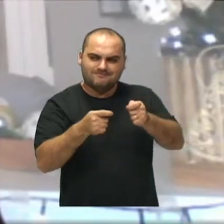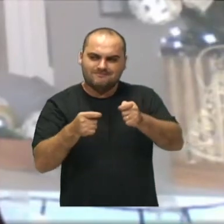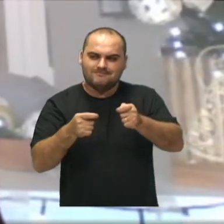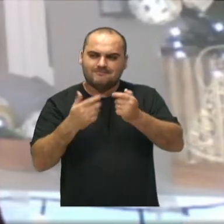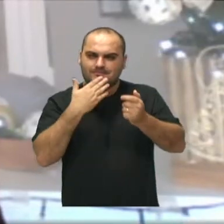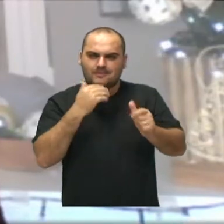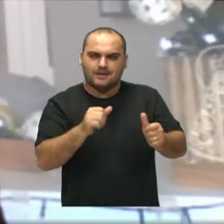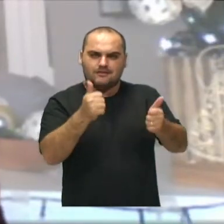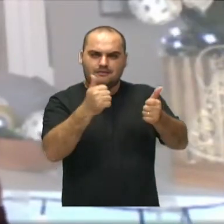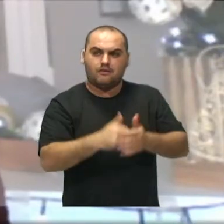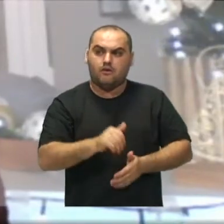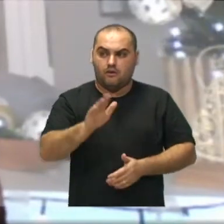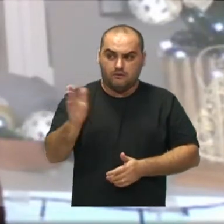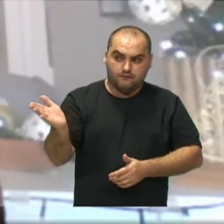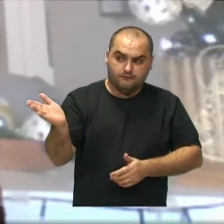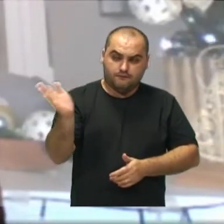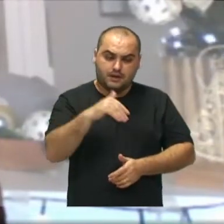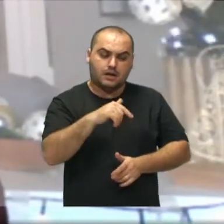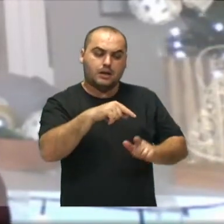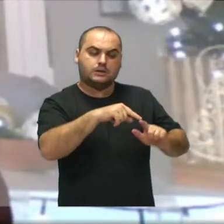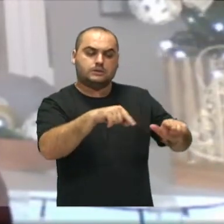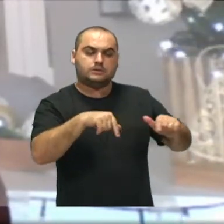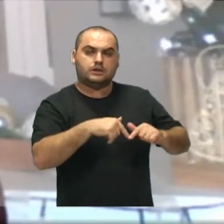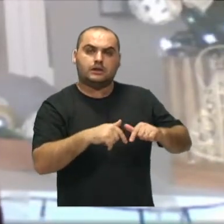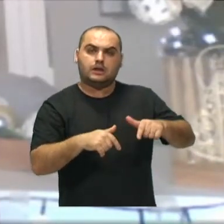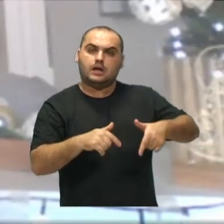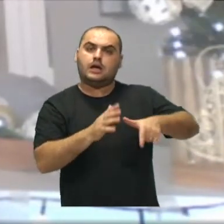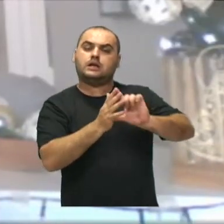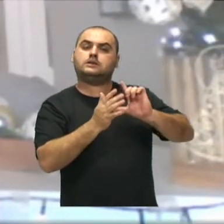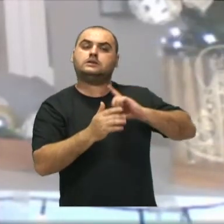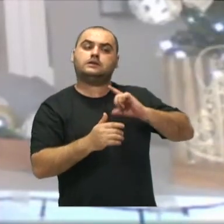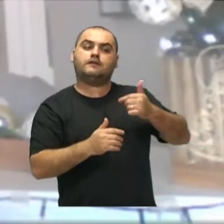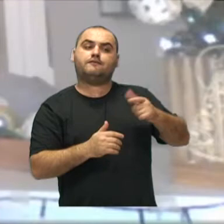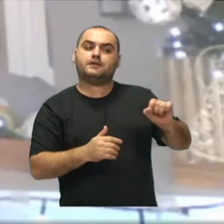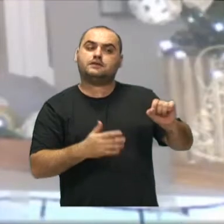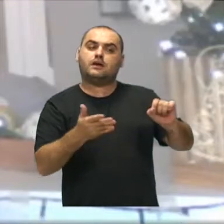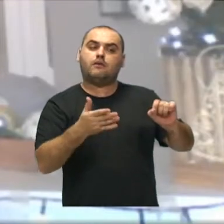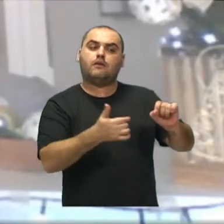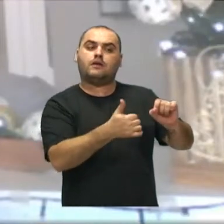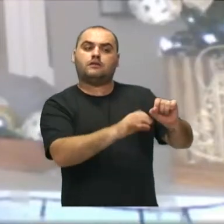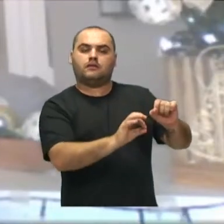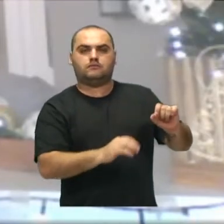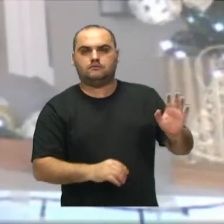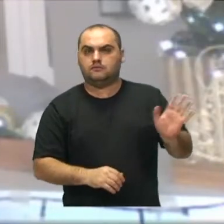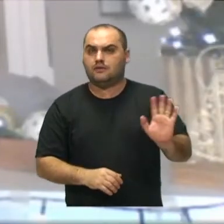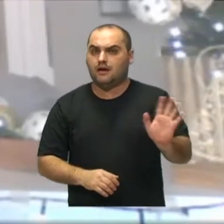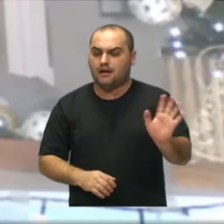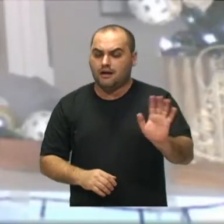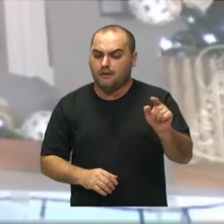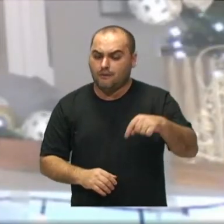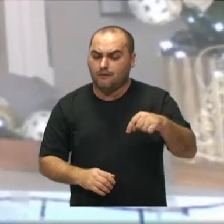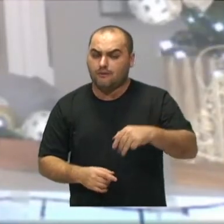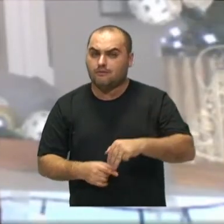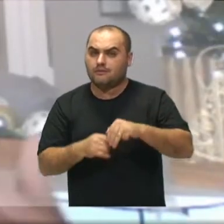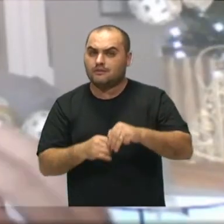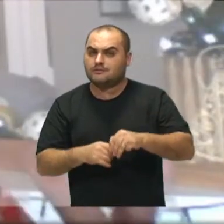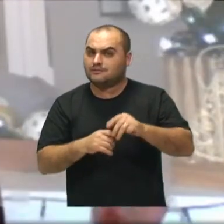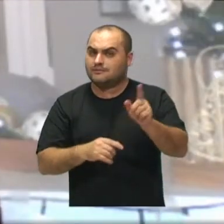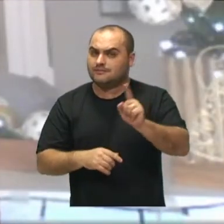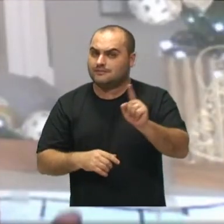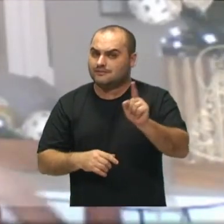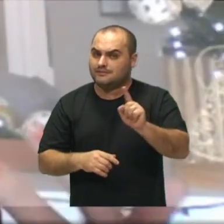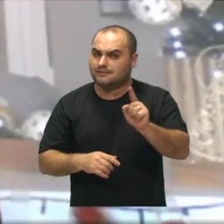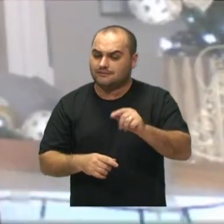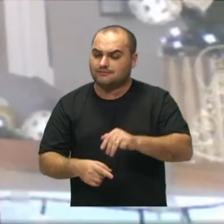dizer o seguinte, olha, vem para cá nessa sala aqui que antes tinha 20 alunos, vai ter 10. Não é isso, aqui no município não é isso.